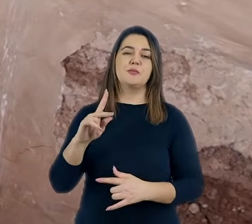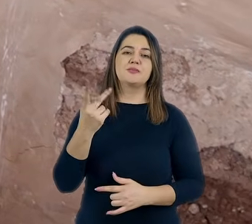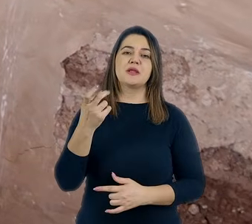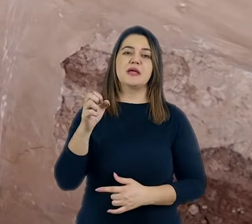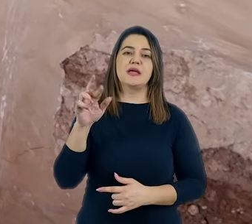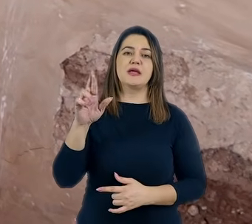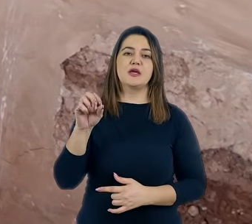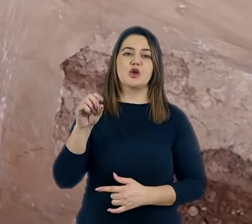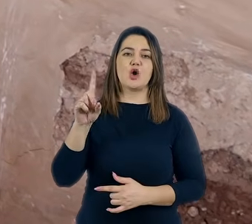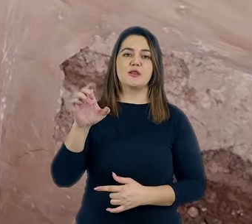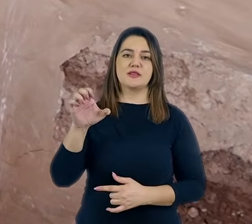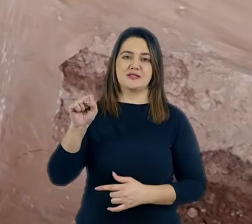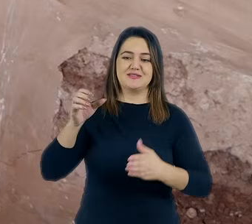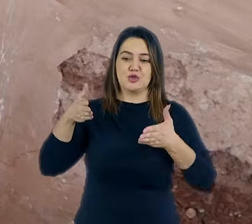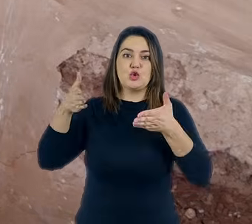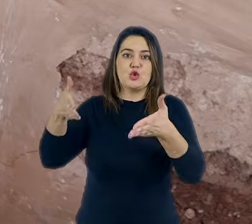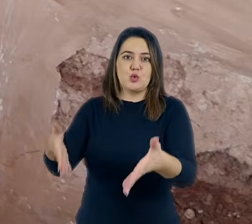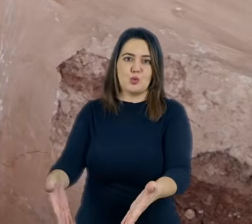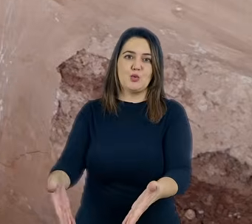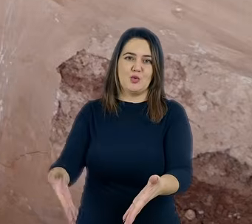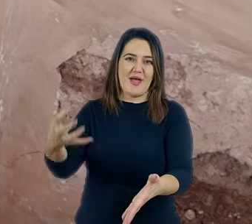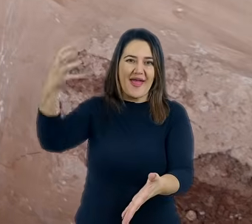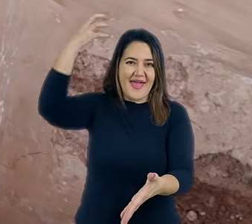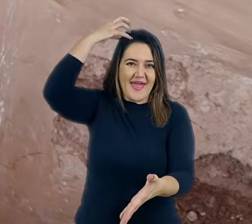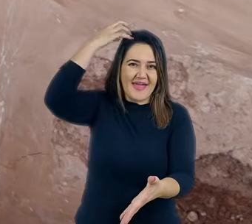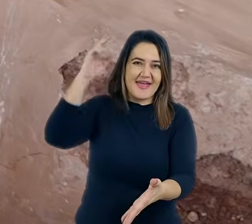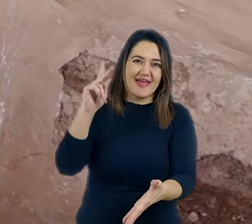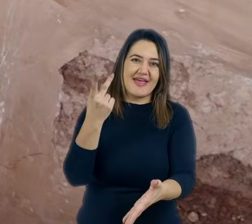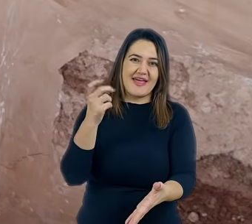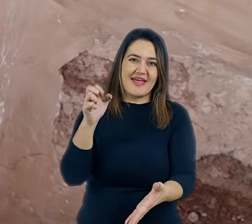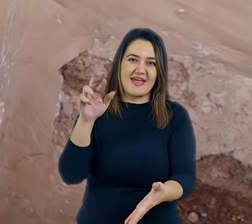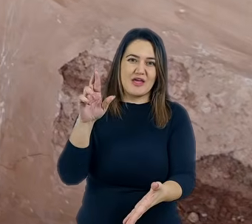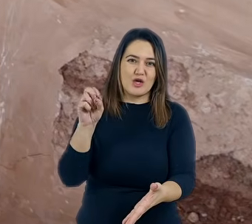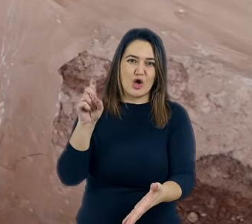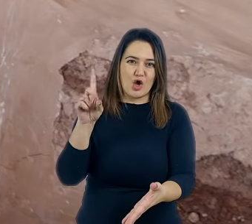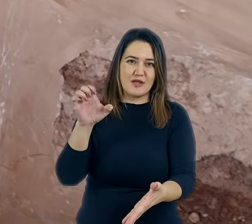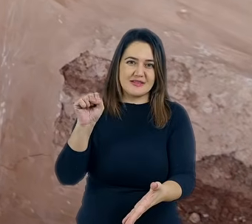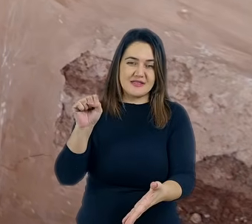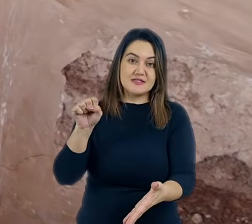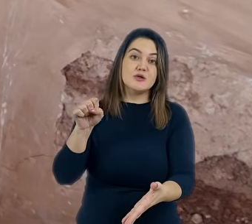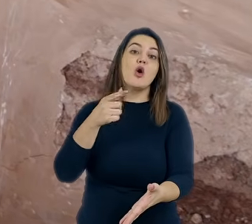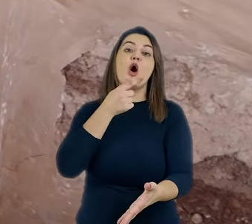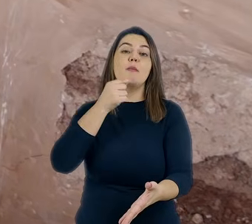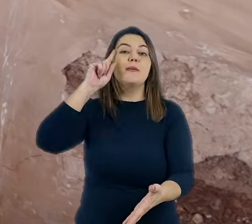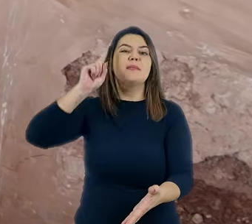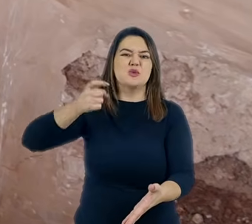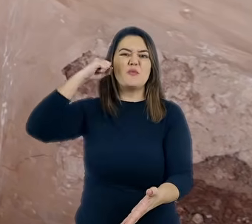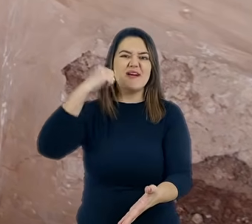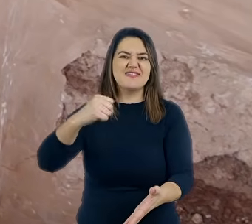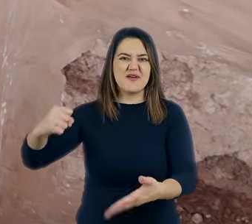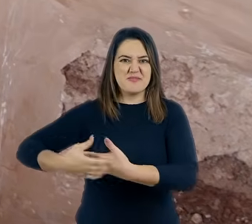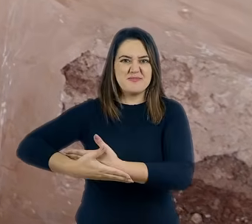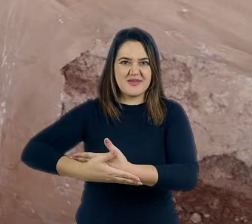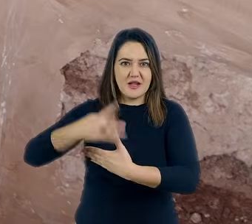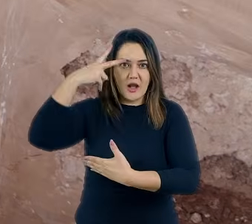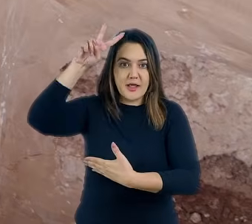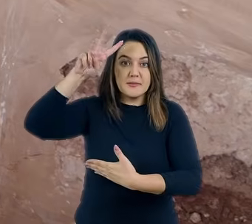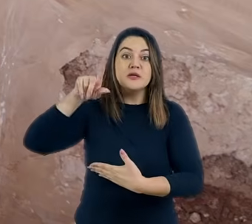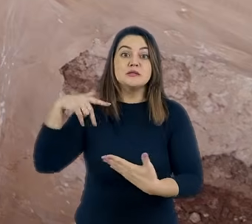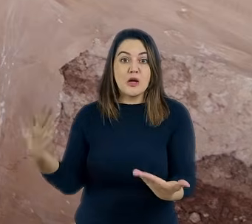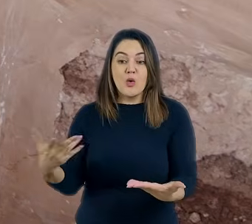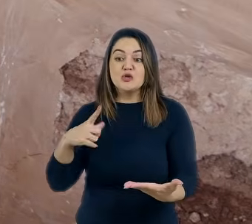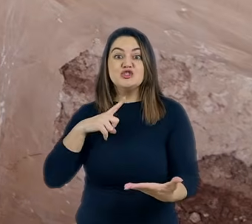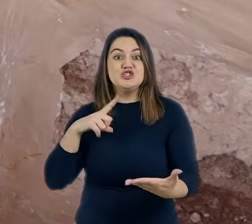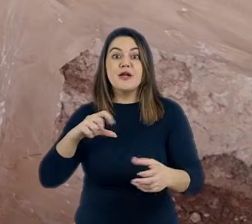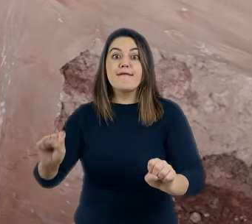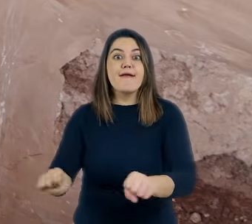escavou o Herodium, descobriu o túmulo de Herodes, do rei Herodes, aquele que mandou matar as criancinhas em Belém, ele percebeu que o túmulo de